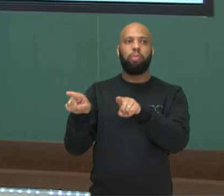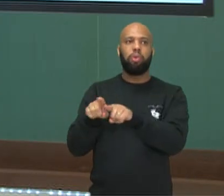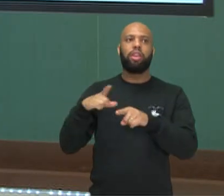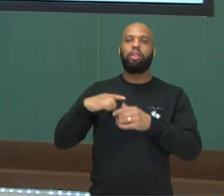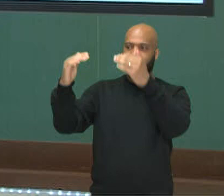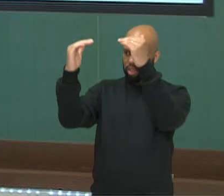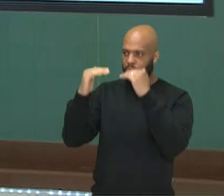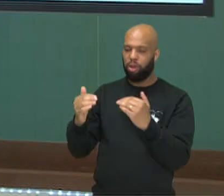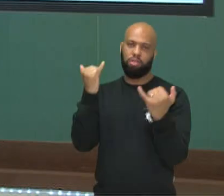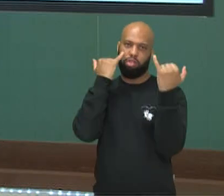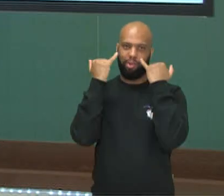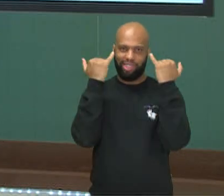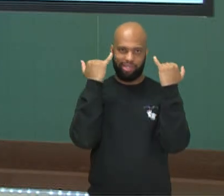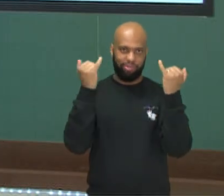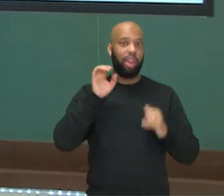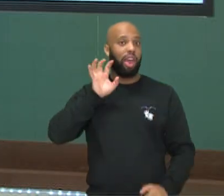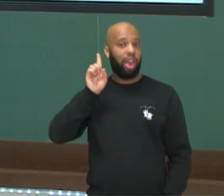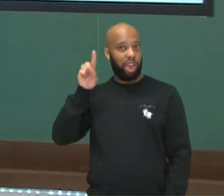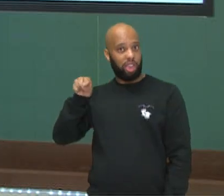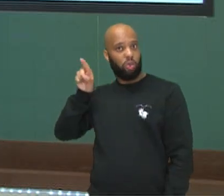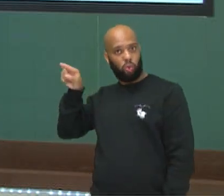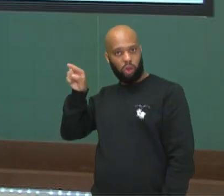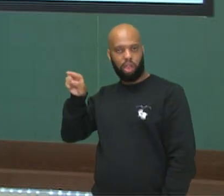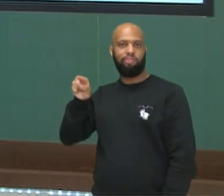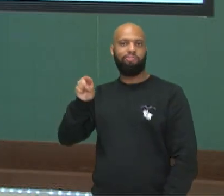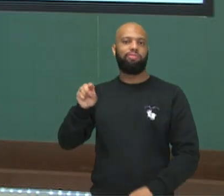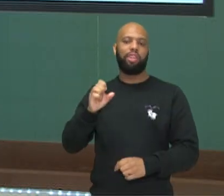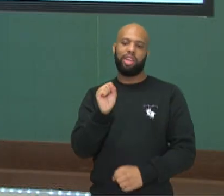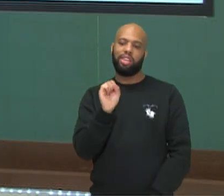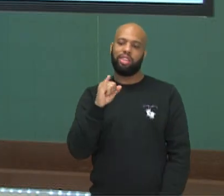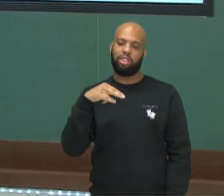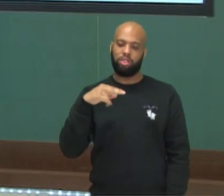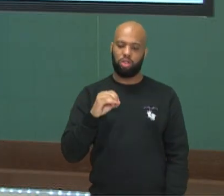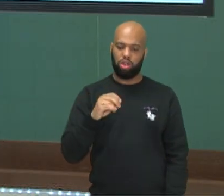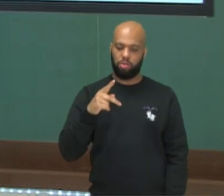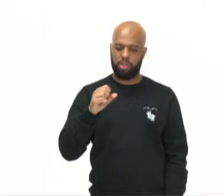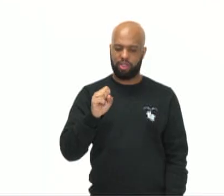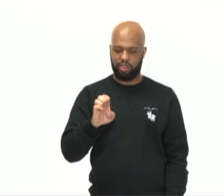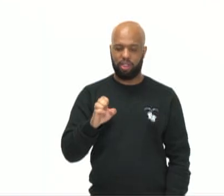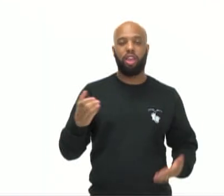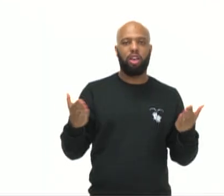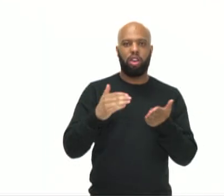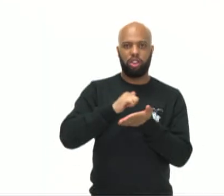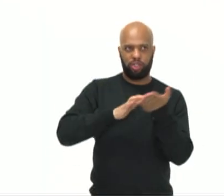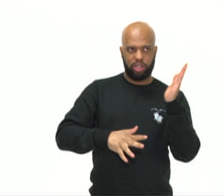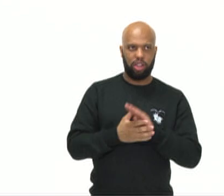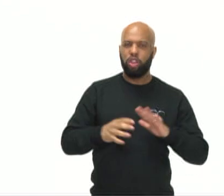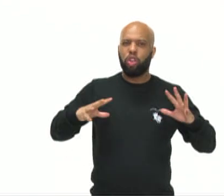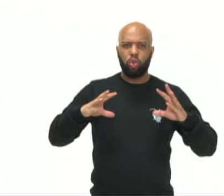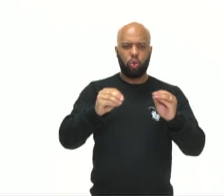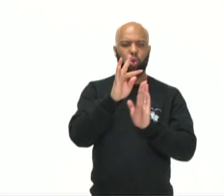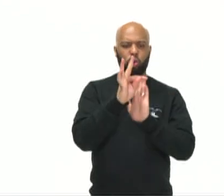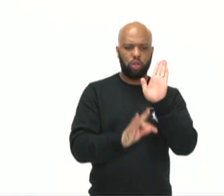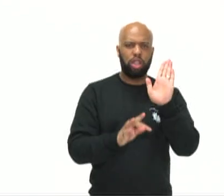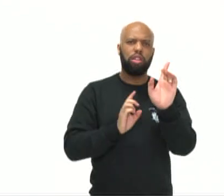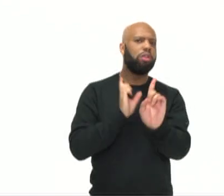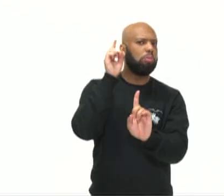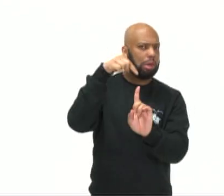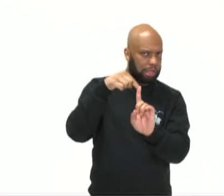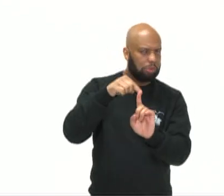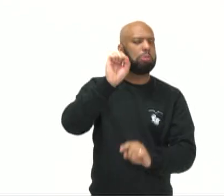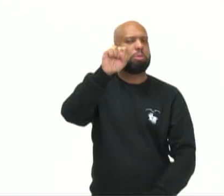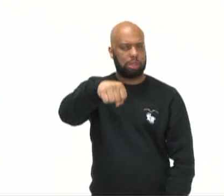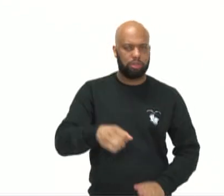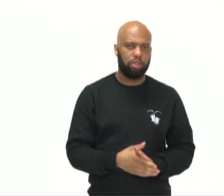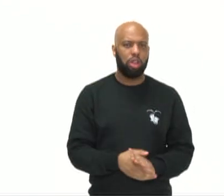técnica. Essa então é a sinopse. Vamos para a primeira atividade? Todo texto tem uma finalidade, um